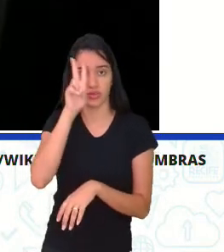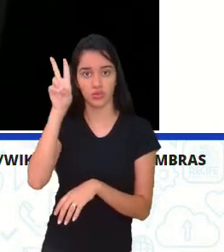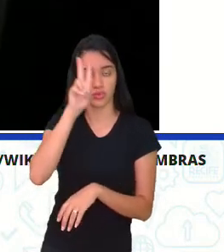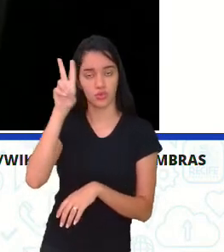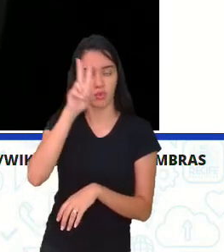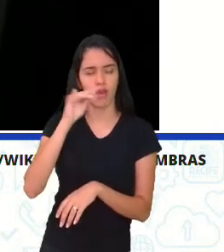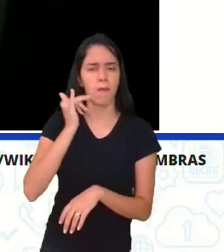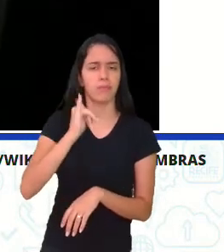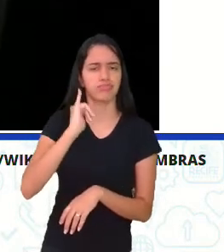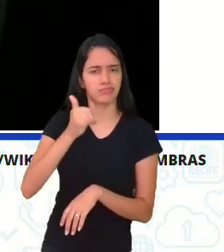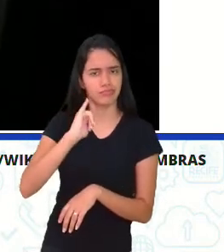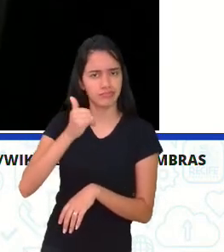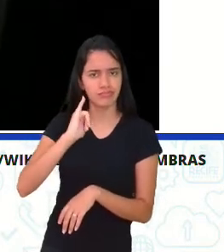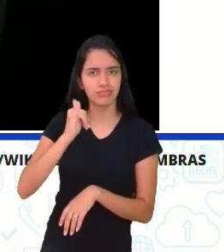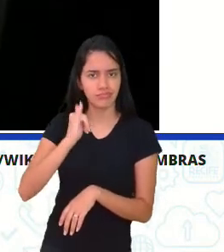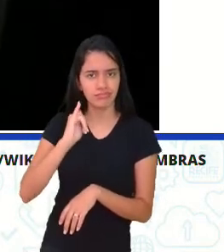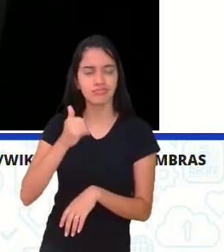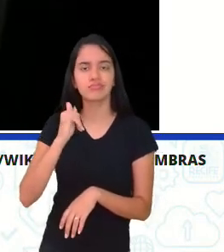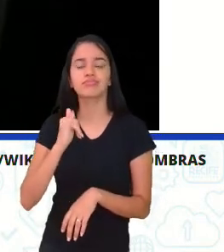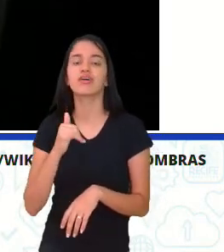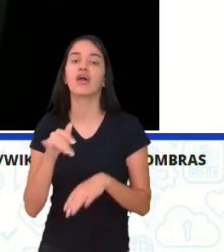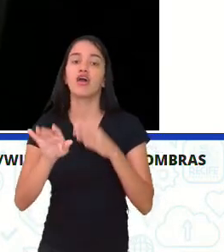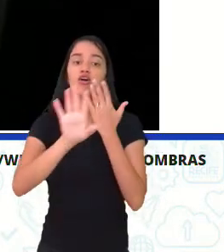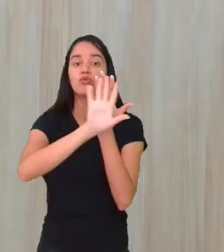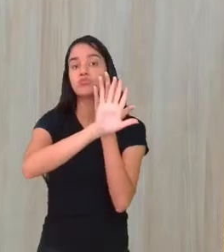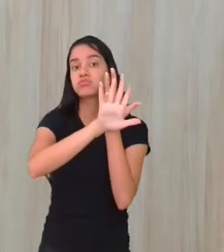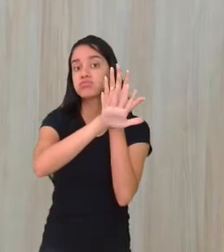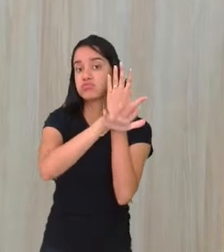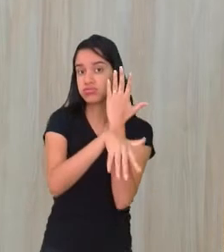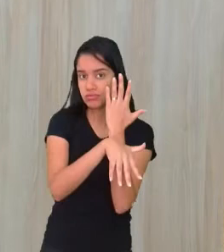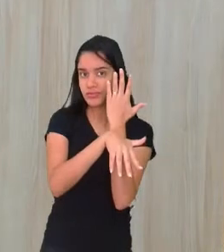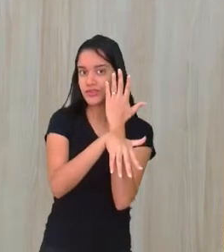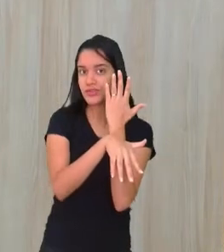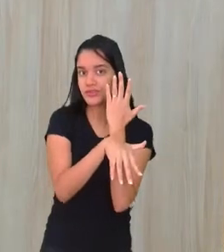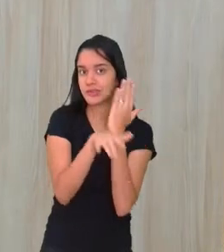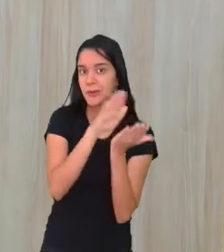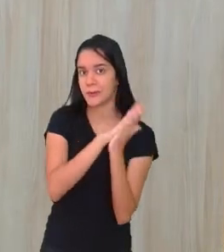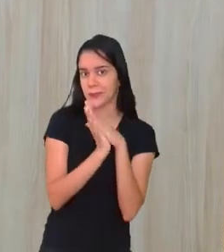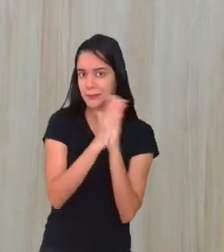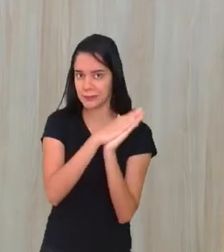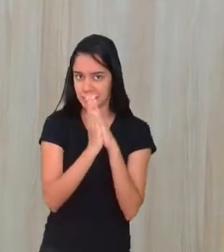que está sendo contada através das sombras do boneco.